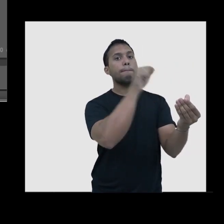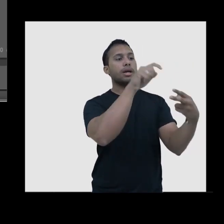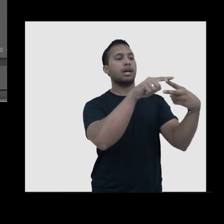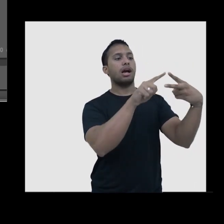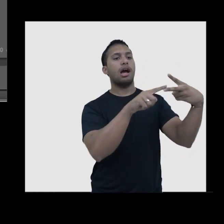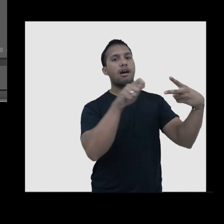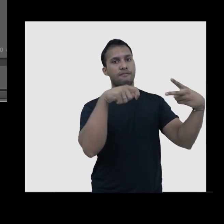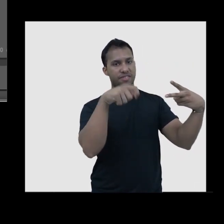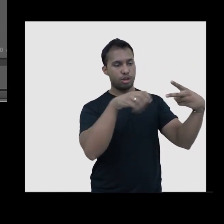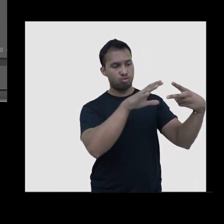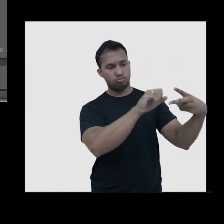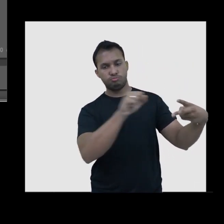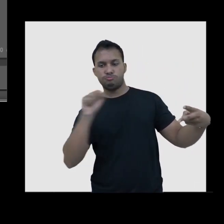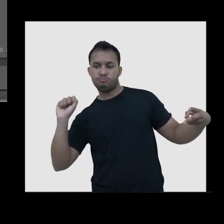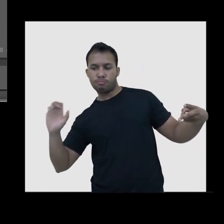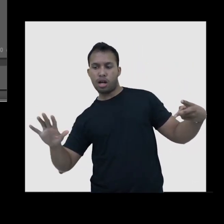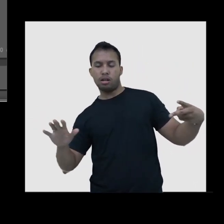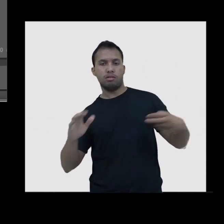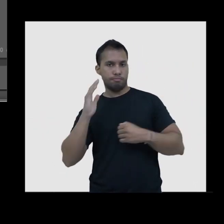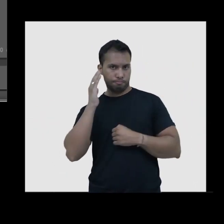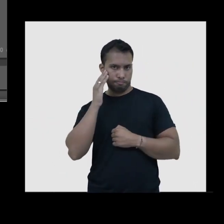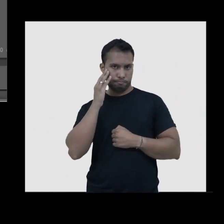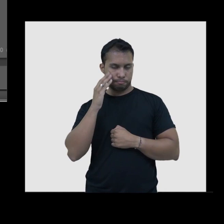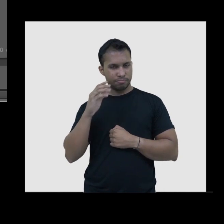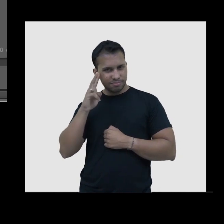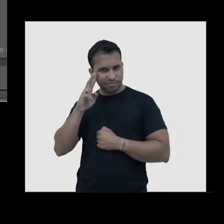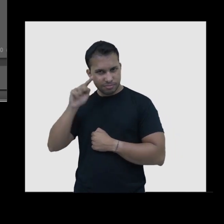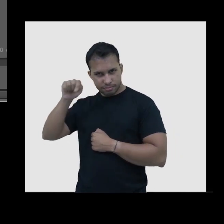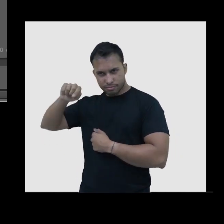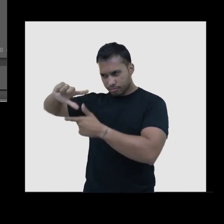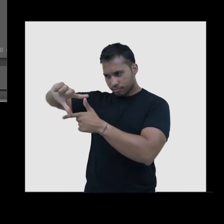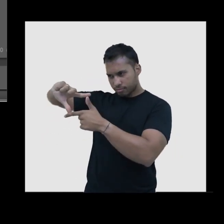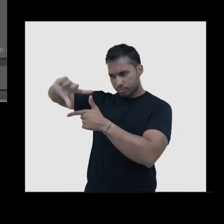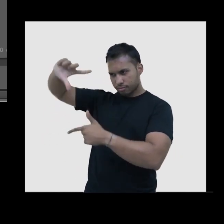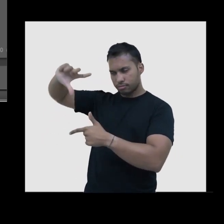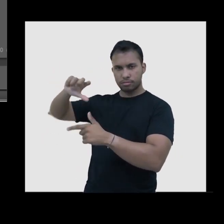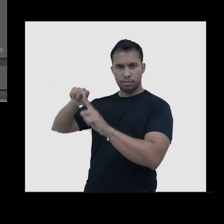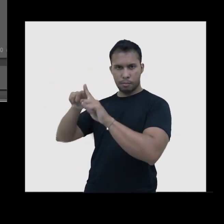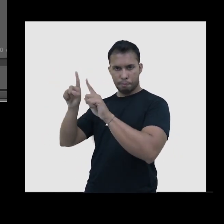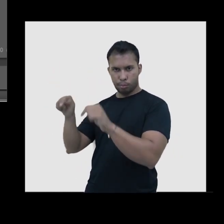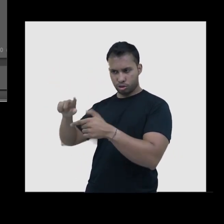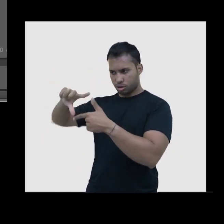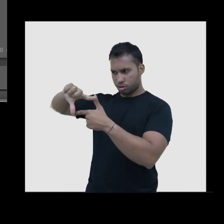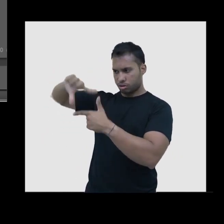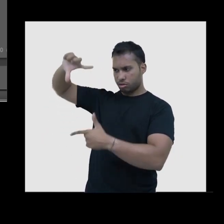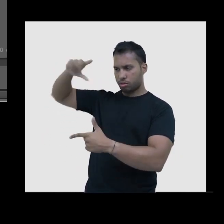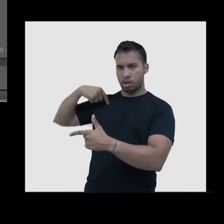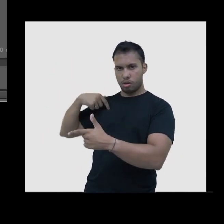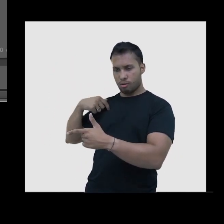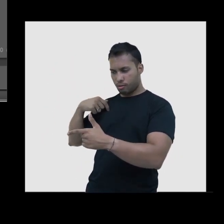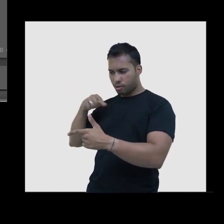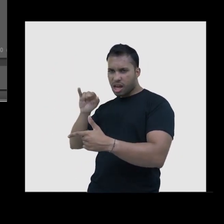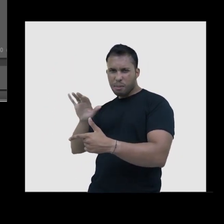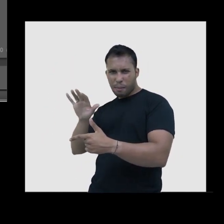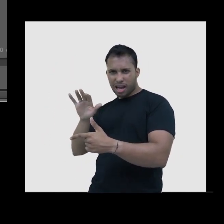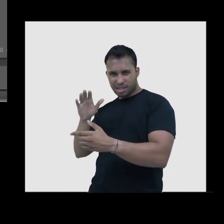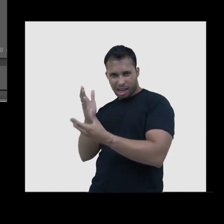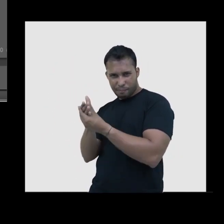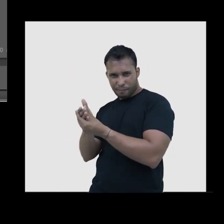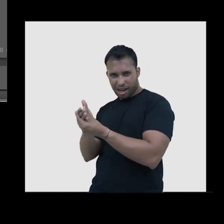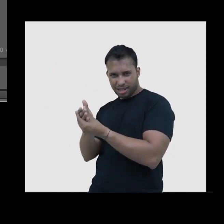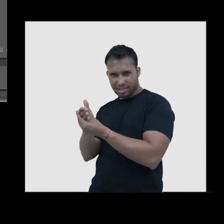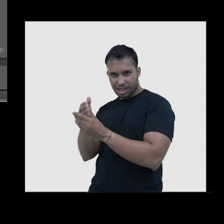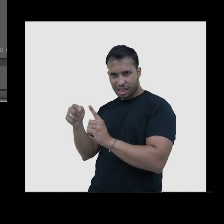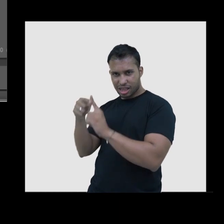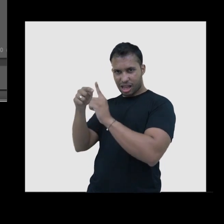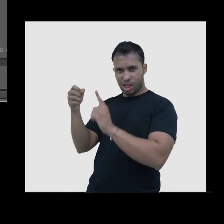vamos criar uma pasta agora dentro do nosso painel Project, né, onde nós vamos importar os nossos arquivos para dentro. Eu vou clicar aqui no ícone de